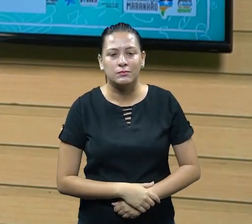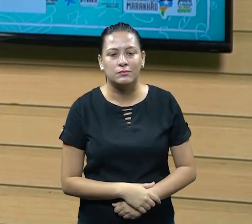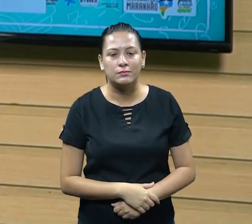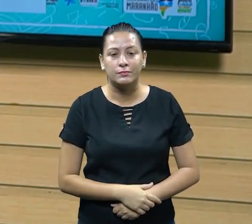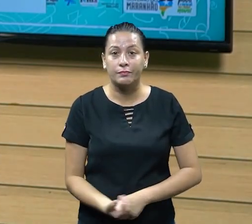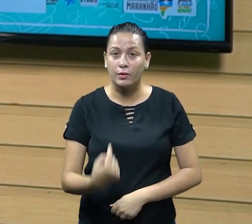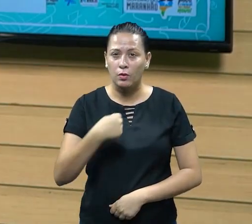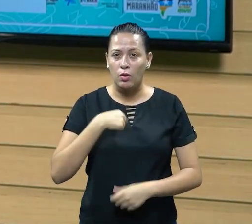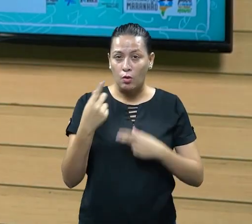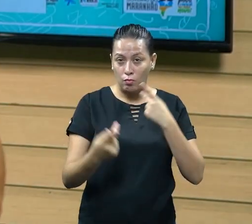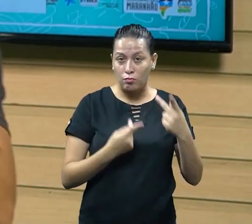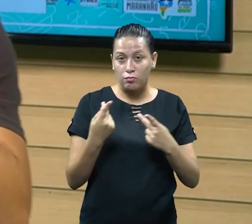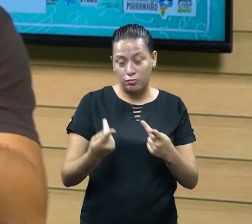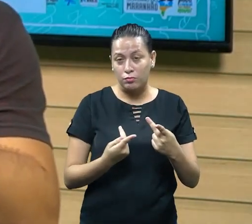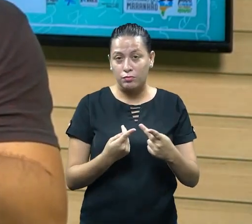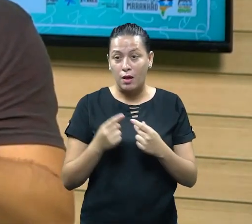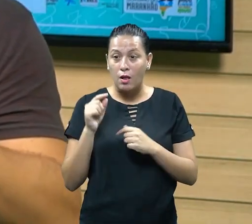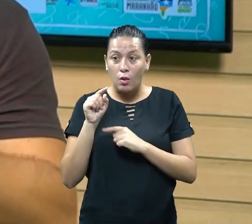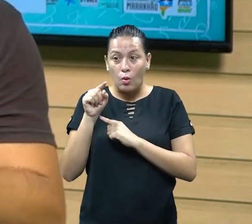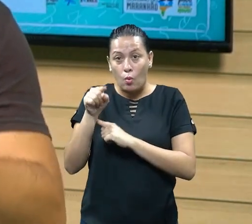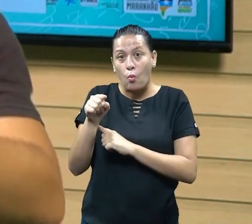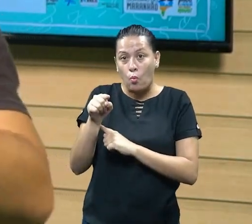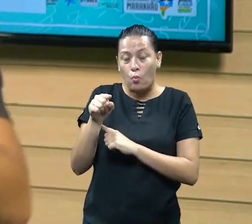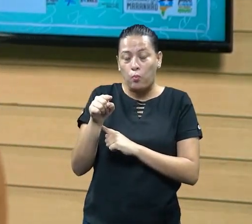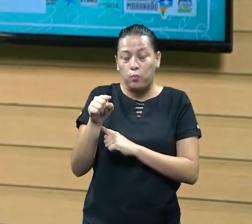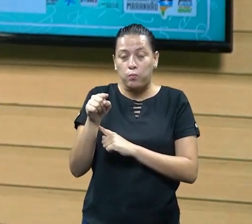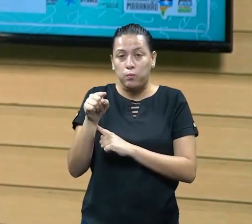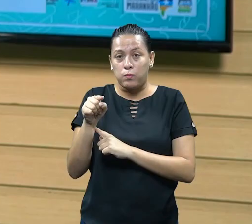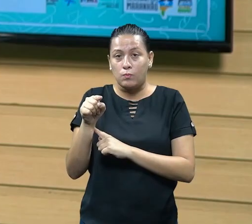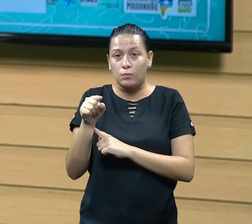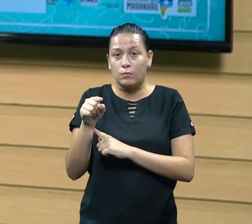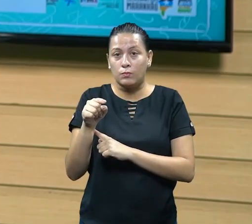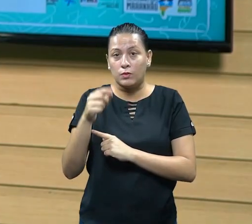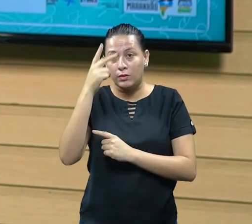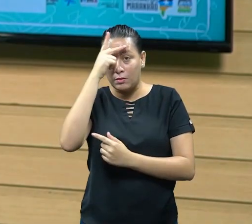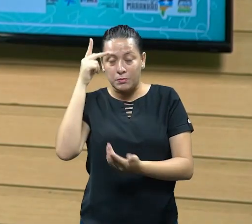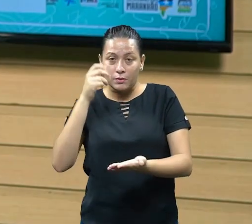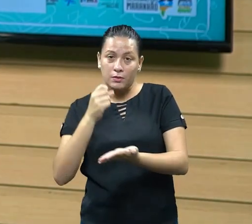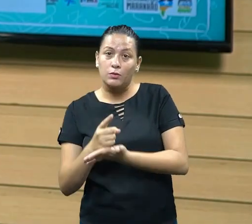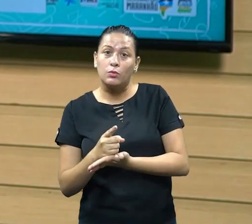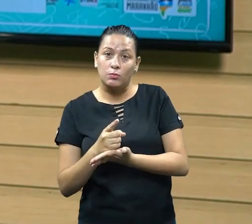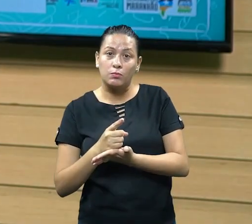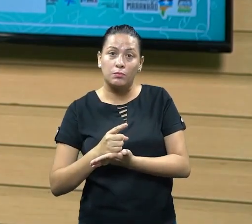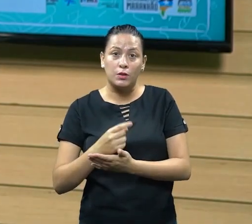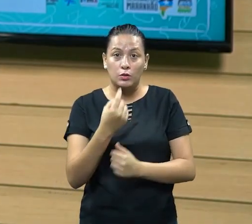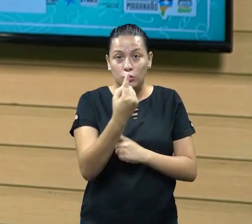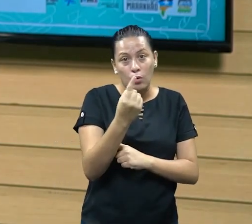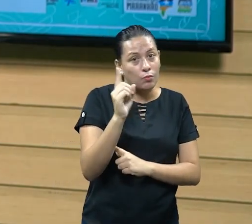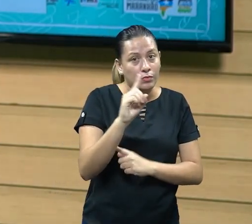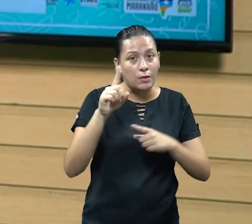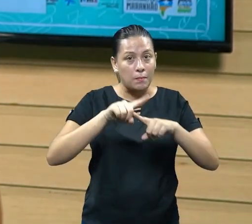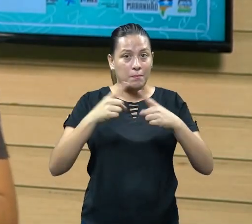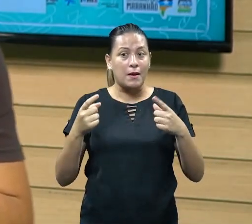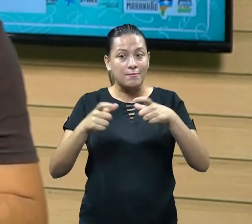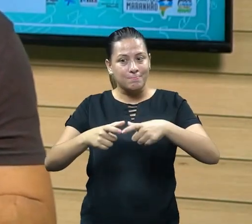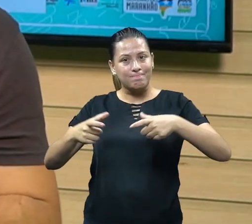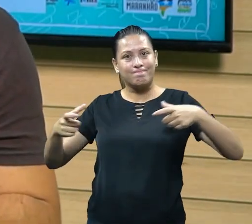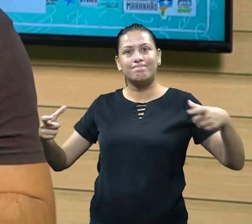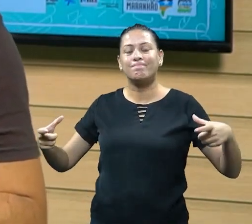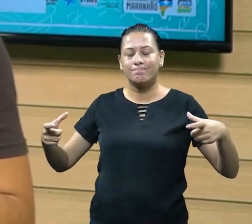o cliente, eu não estou falando de um cliente, estou falando da maioria. Então, se você está agradando a maioria, foque